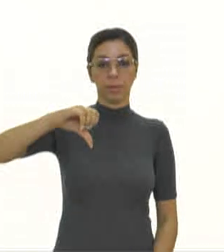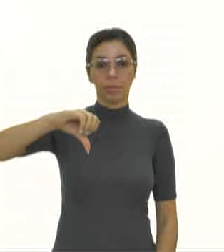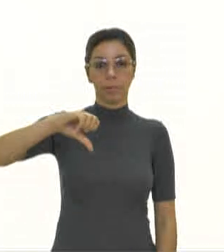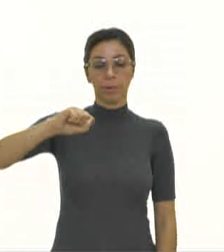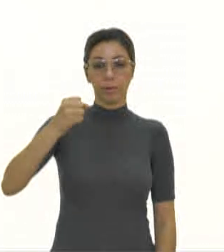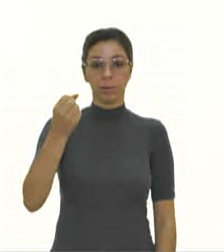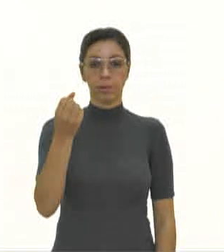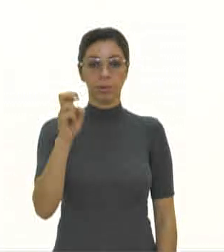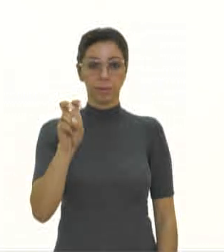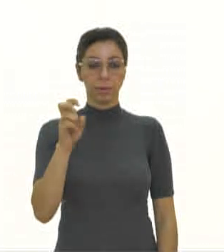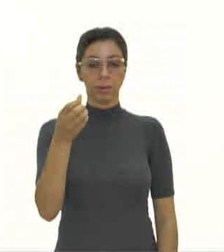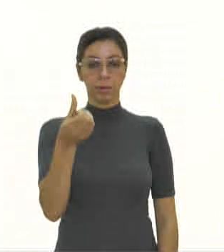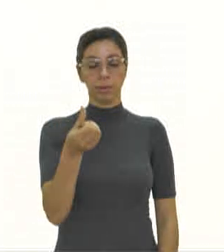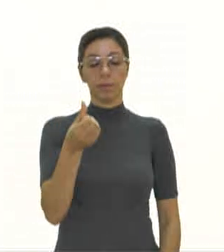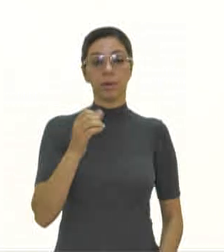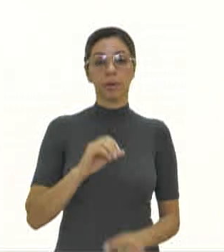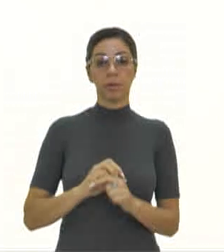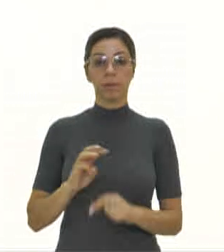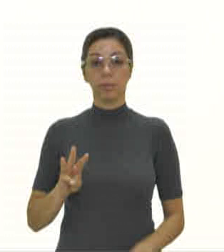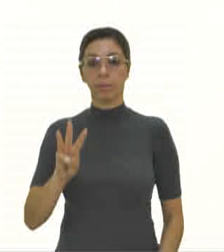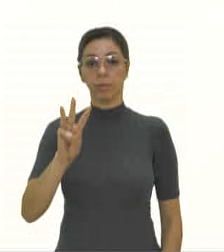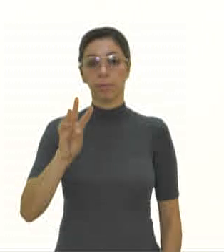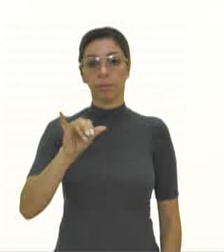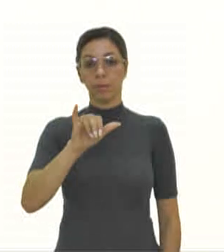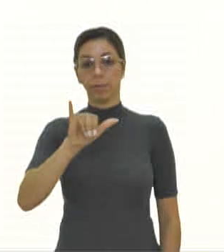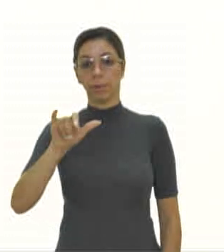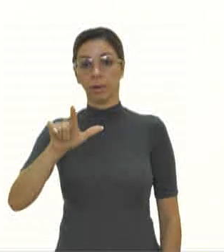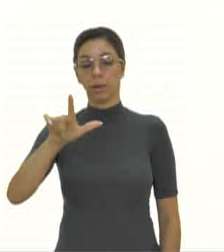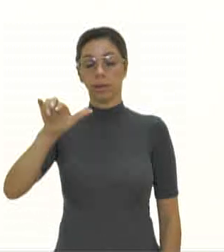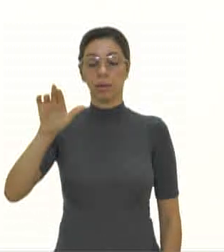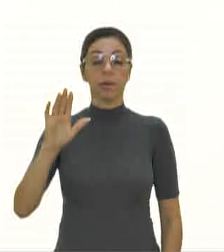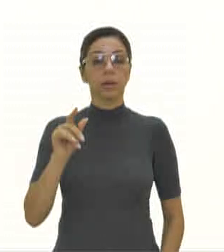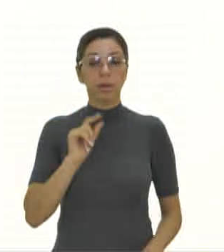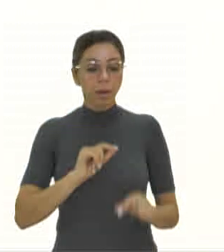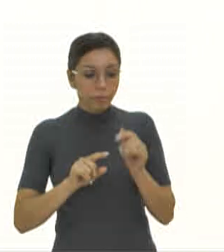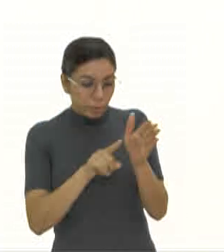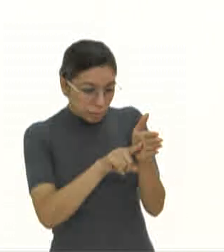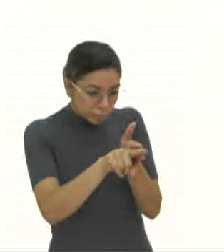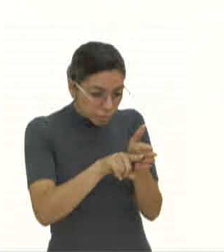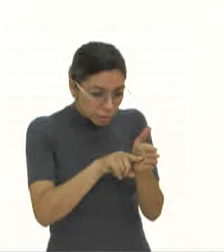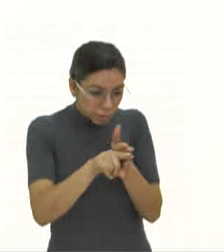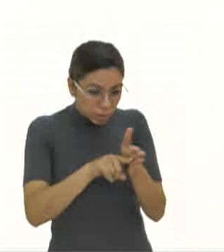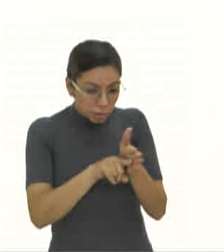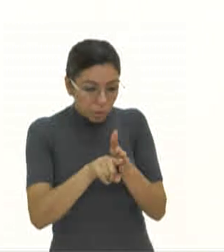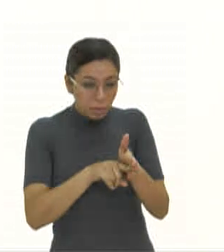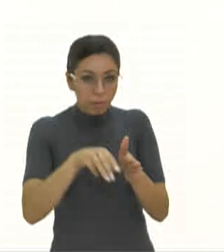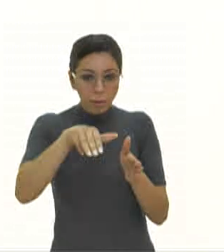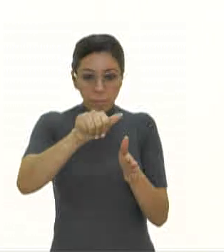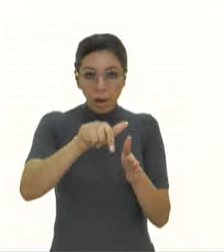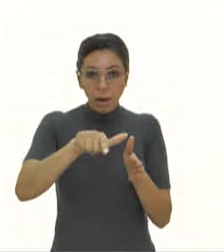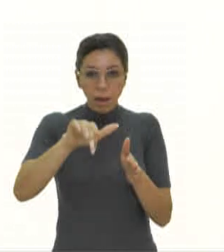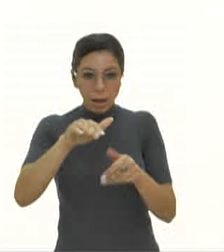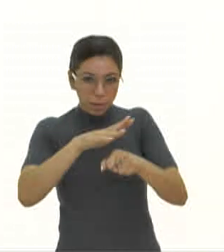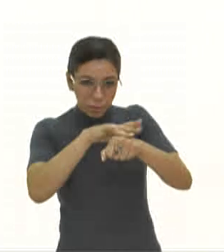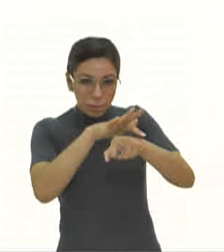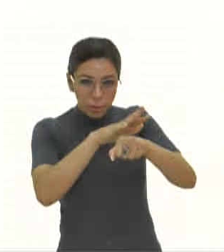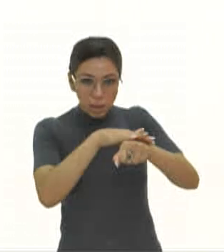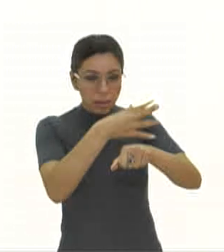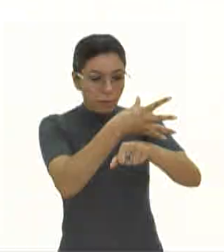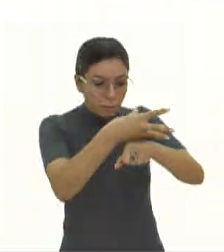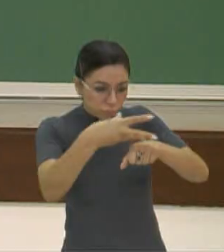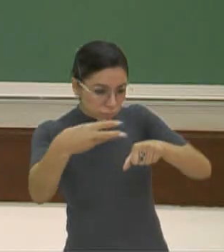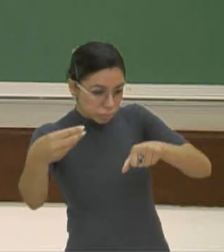Perkin, ele estava buscando a cura para a malária e percebeu nos seus experimentos